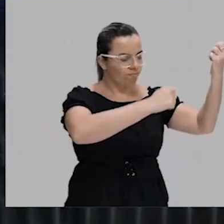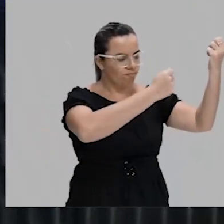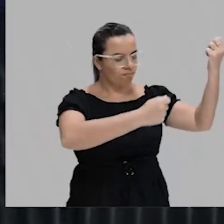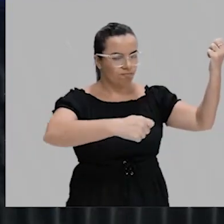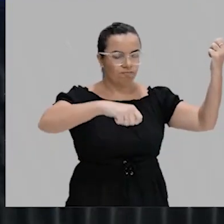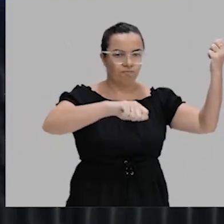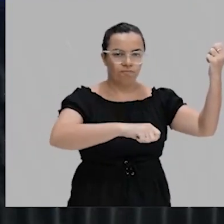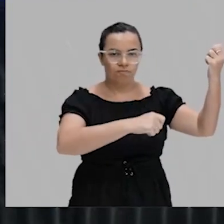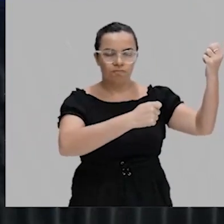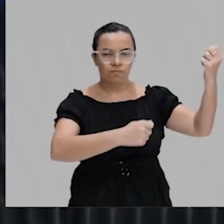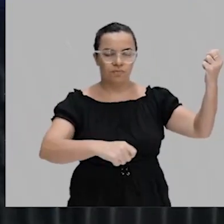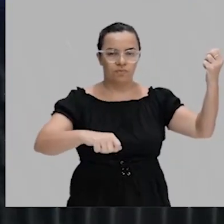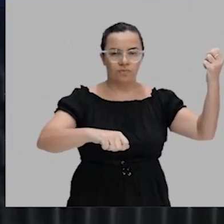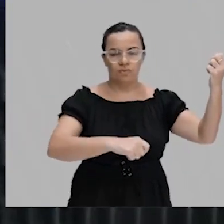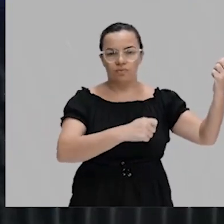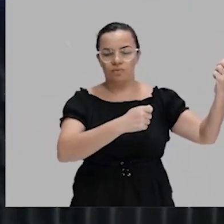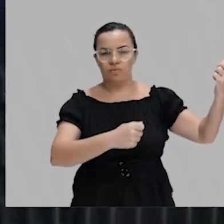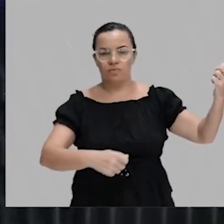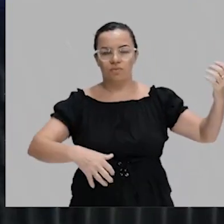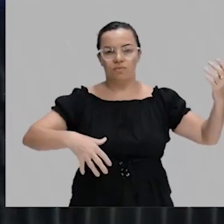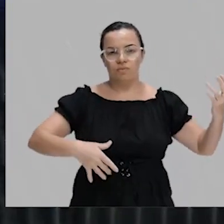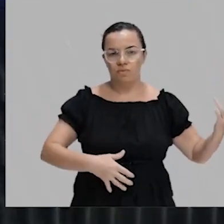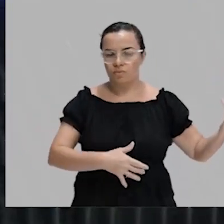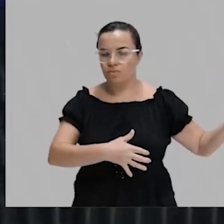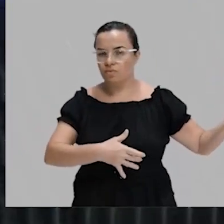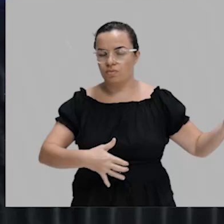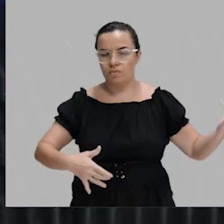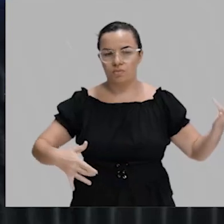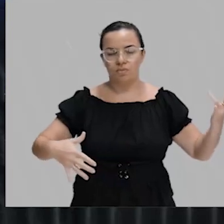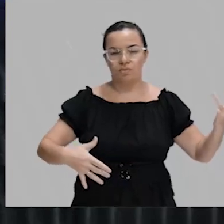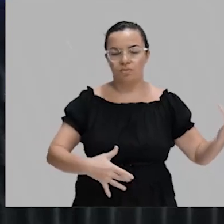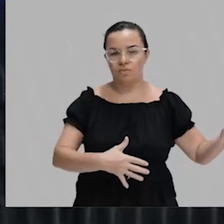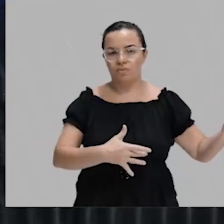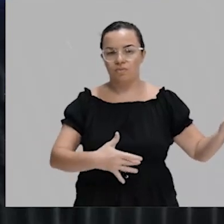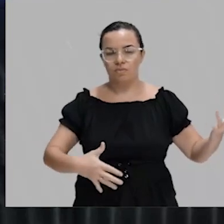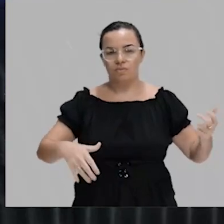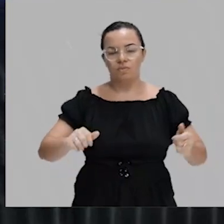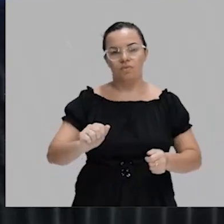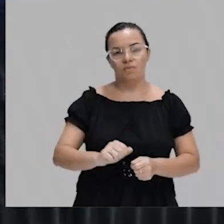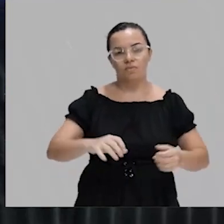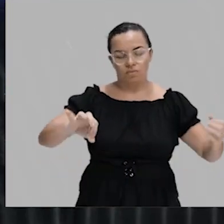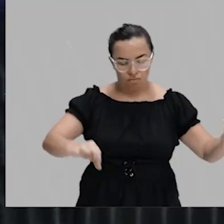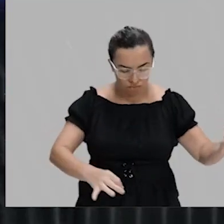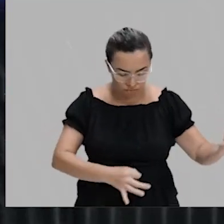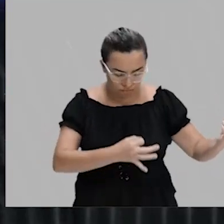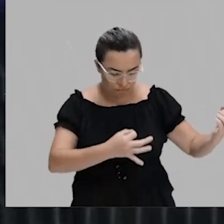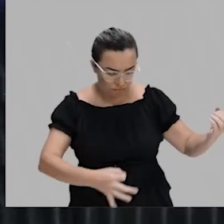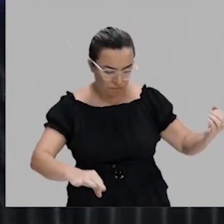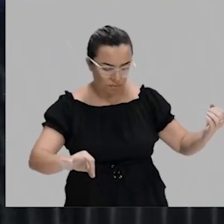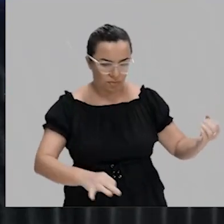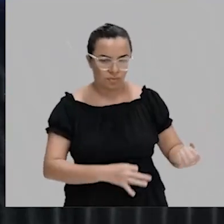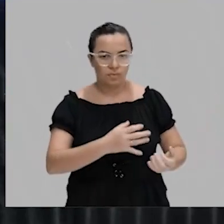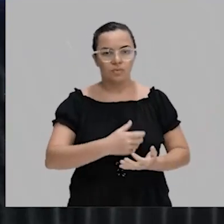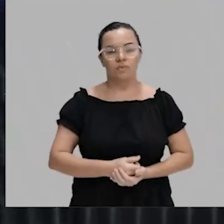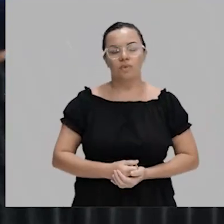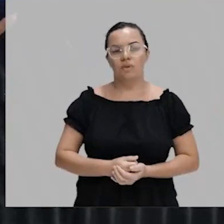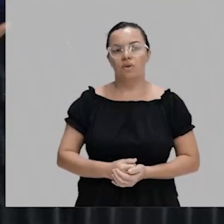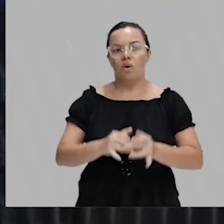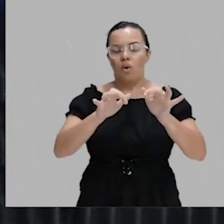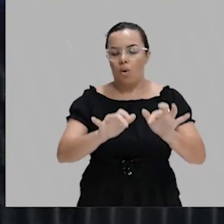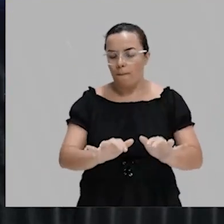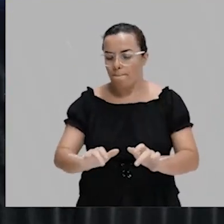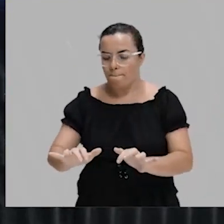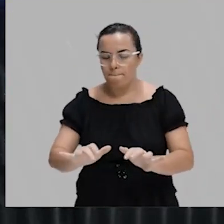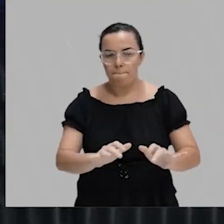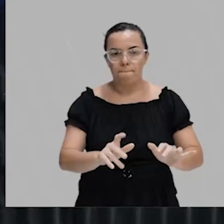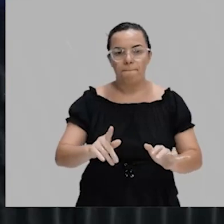tempo musical. Quem toca violoncelo também vai fazer isso. Quem toca o piano vai fazer isso